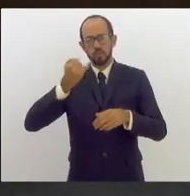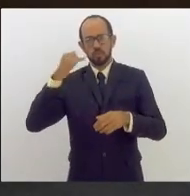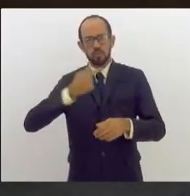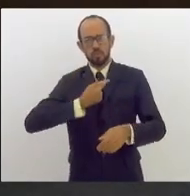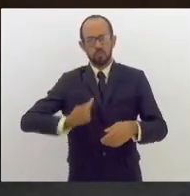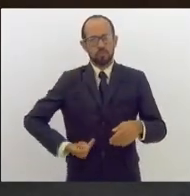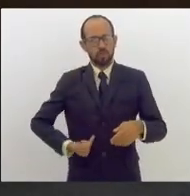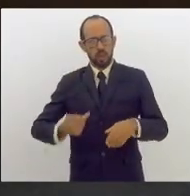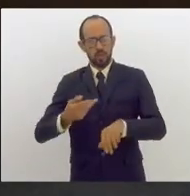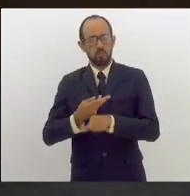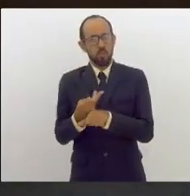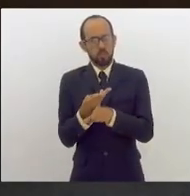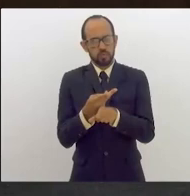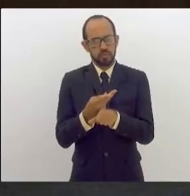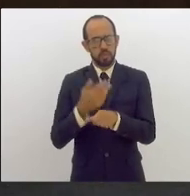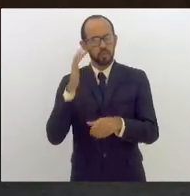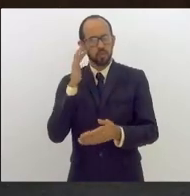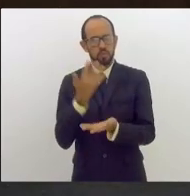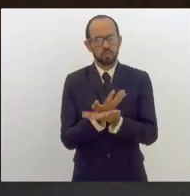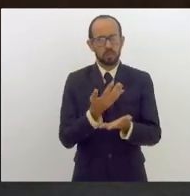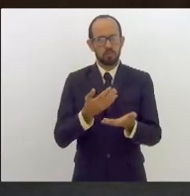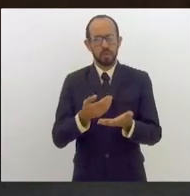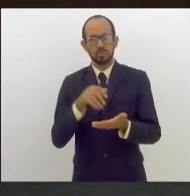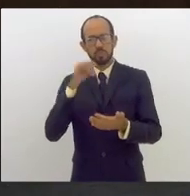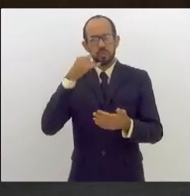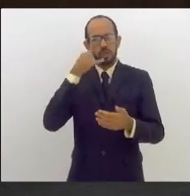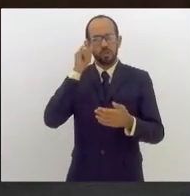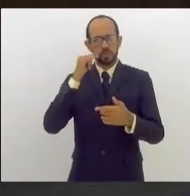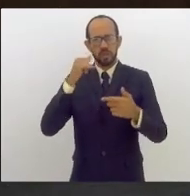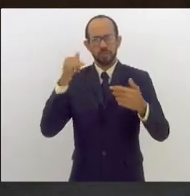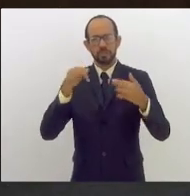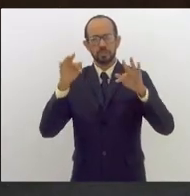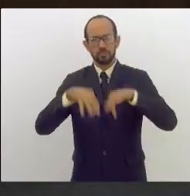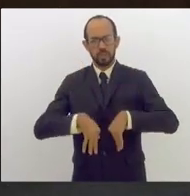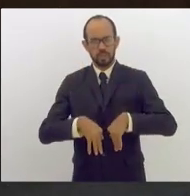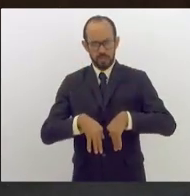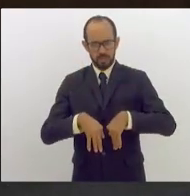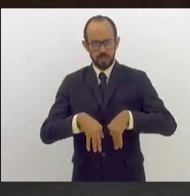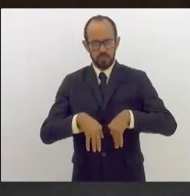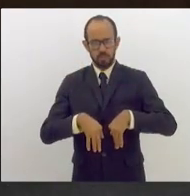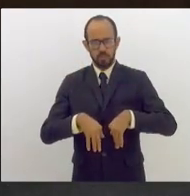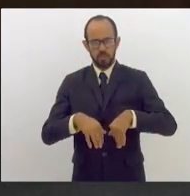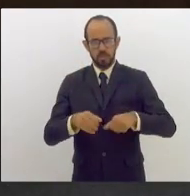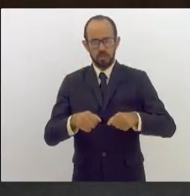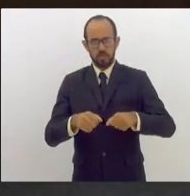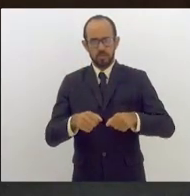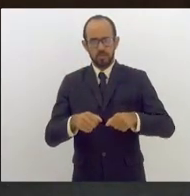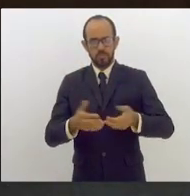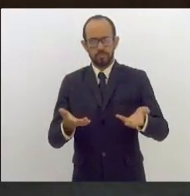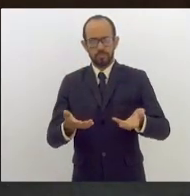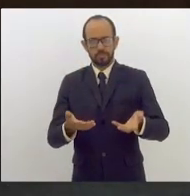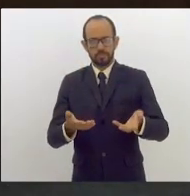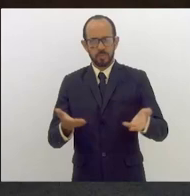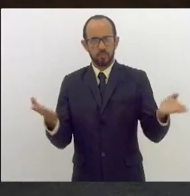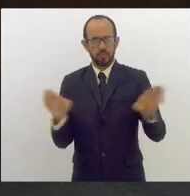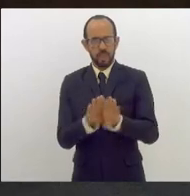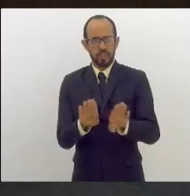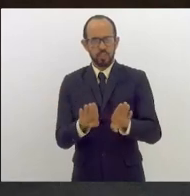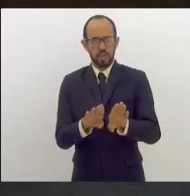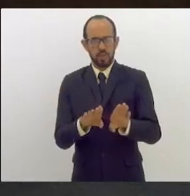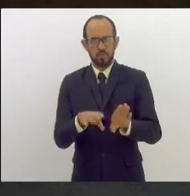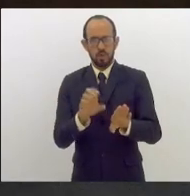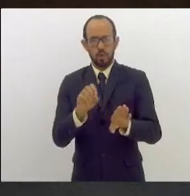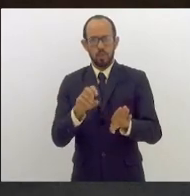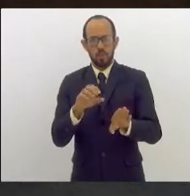de soluções para que a gente não tenha esse mesmo desfecho sempre desfaz ocupação o governo Faz uma mesa e depois